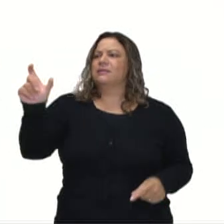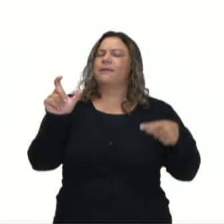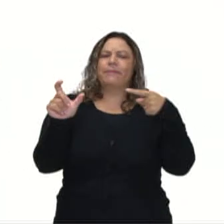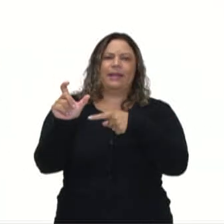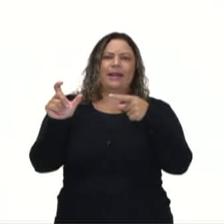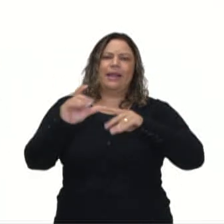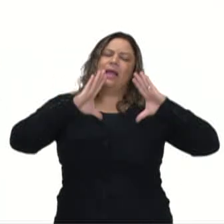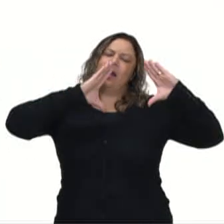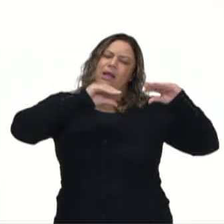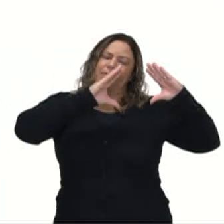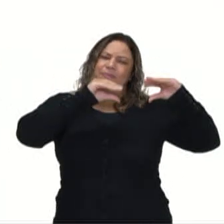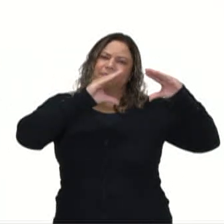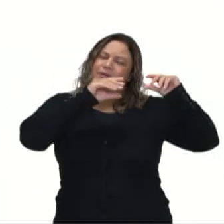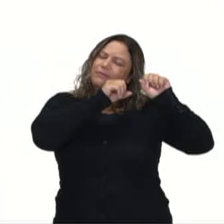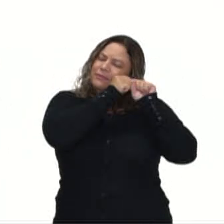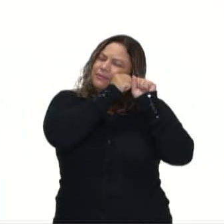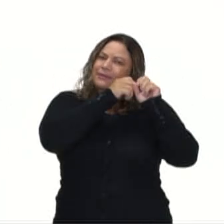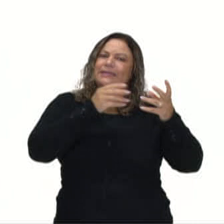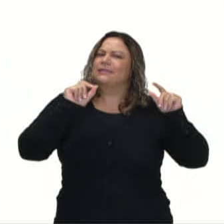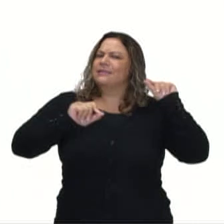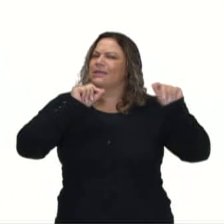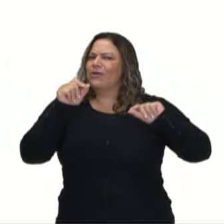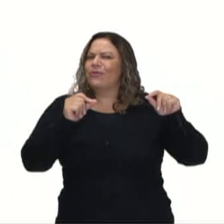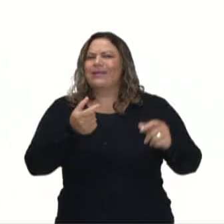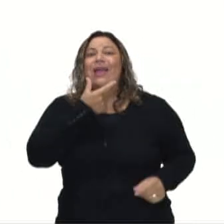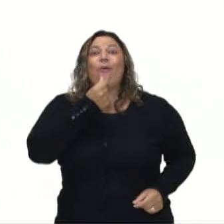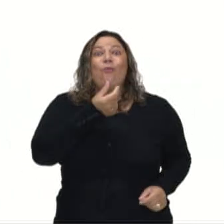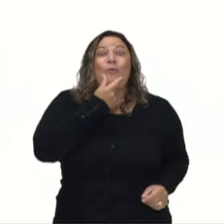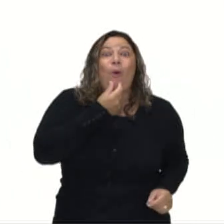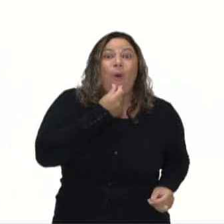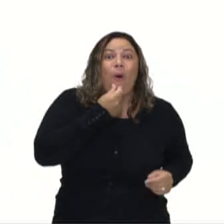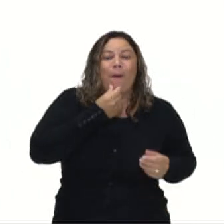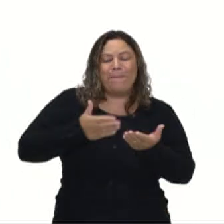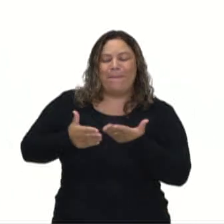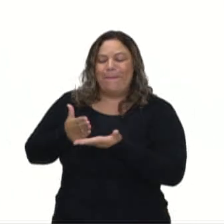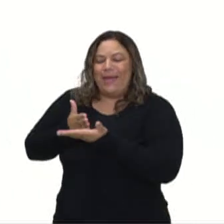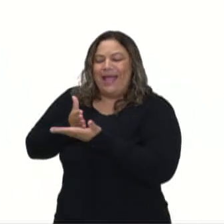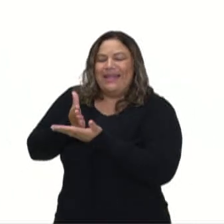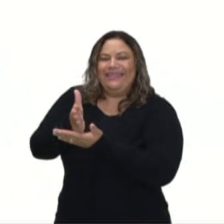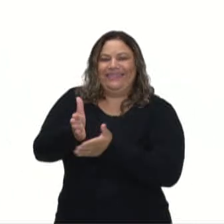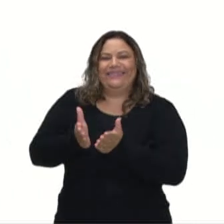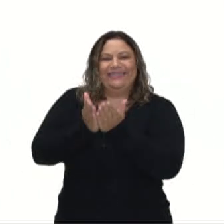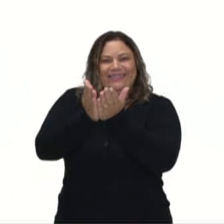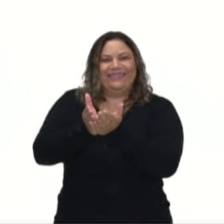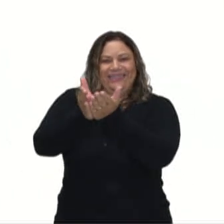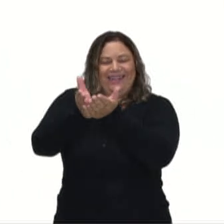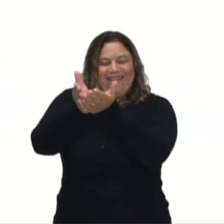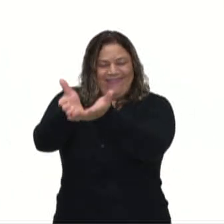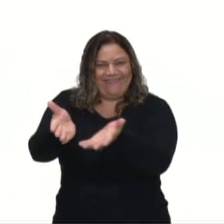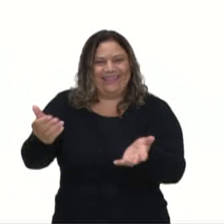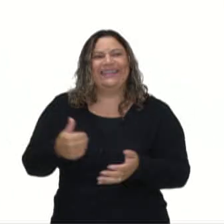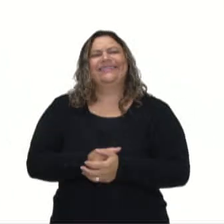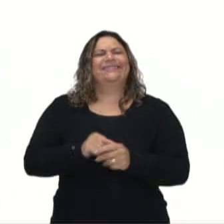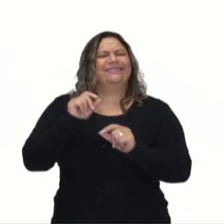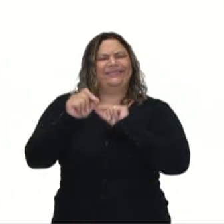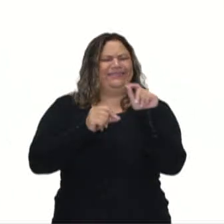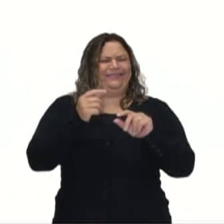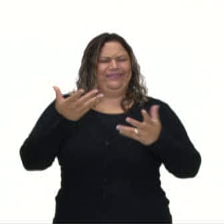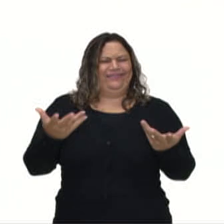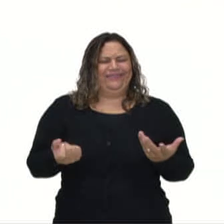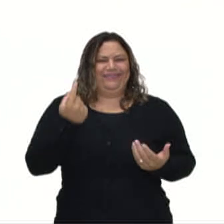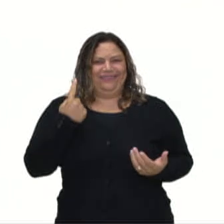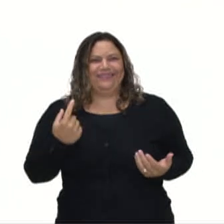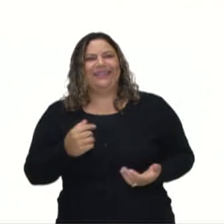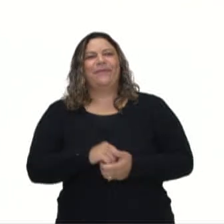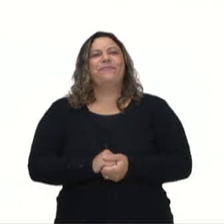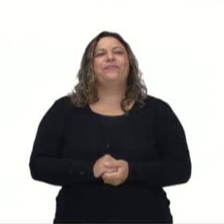travesseiro. Travesseiro é aquele homem que conduz a balsa nos rios. Canivete, é óbvio, é o sujeito que só